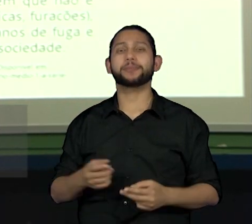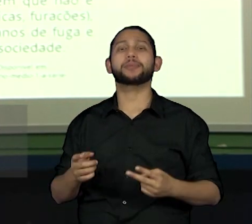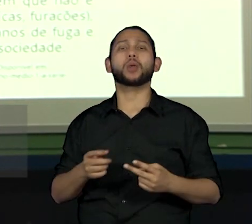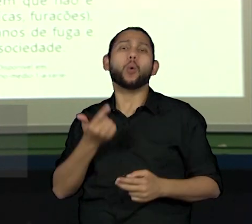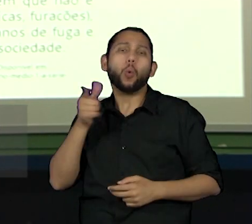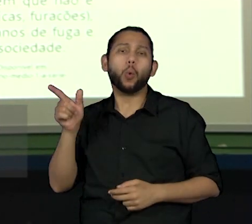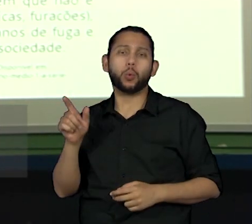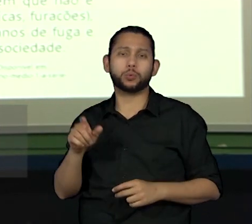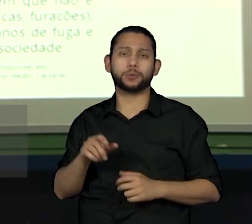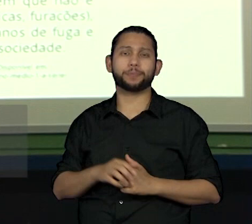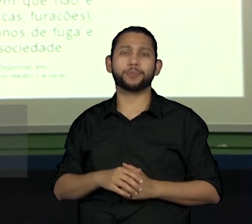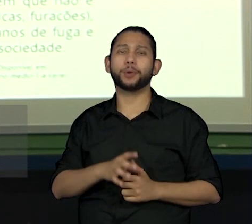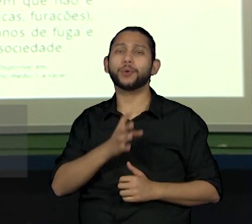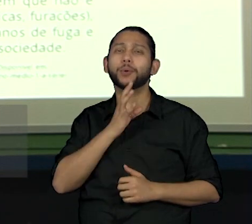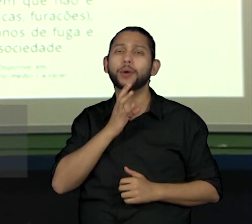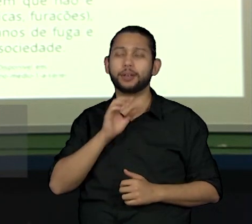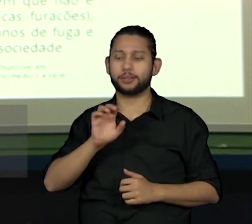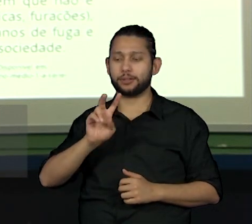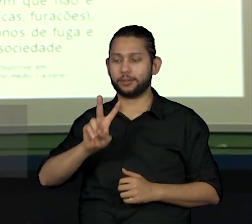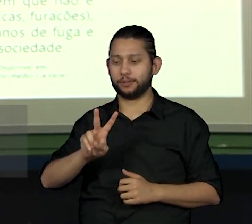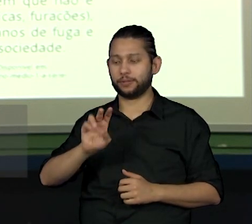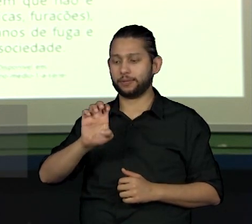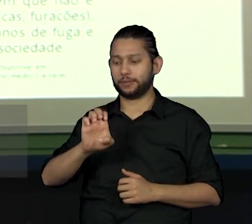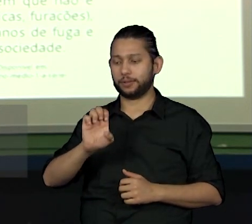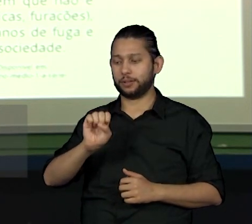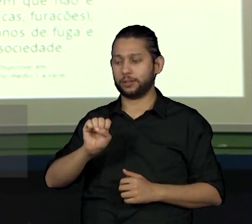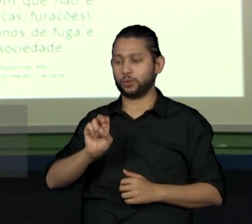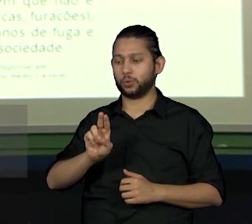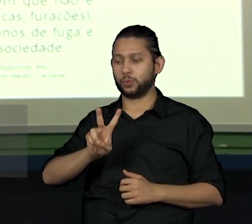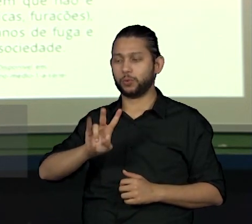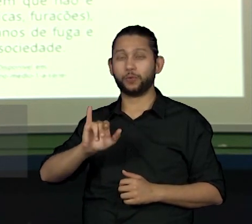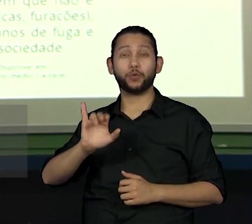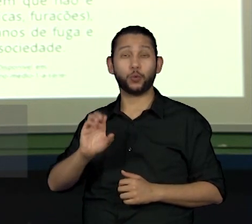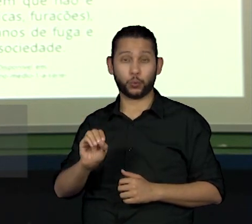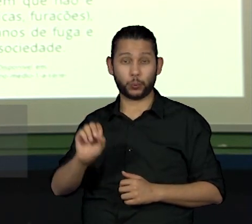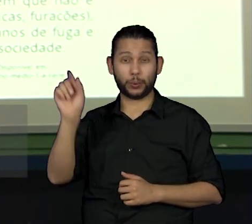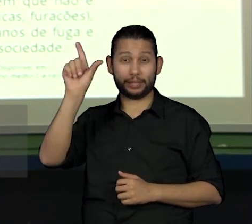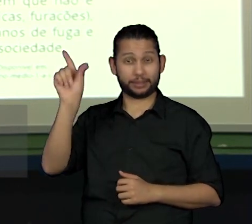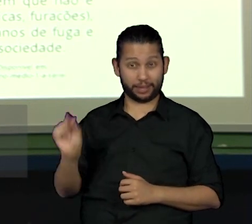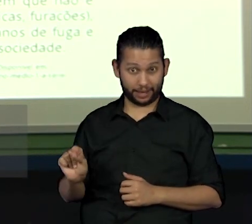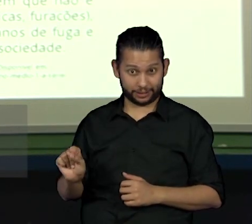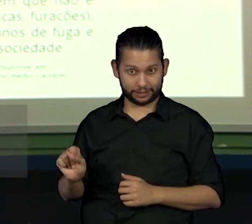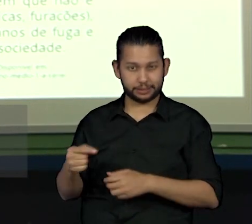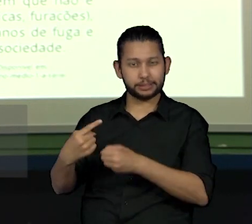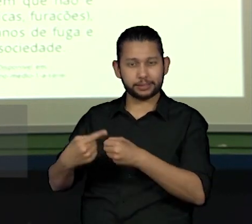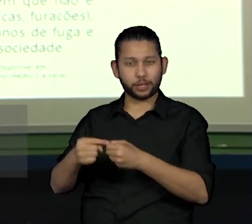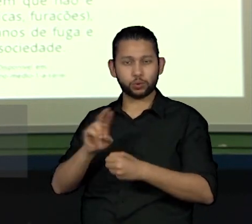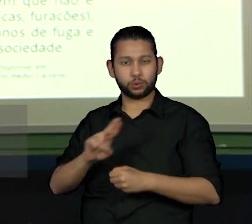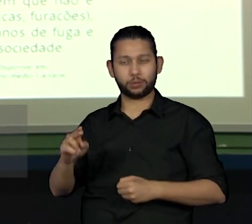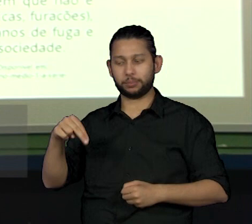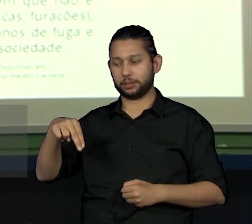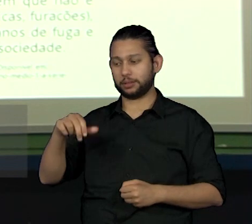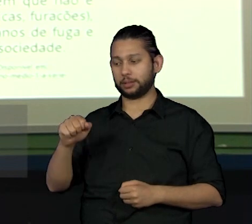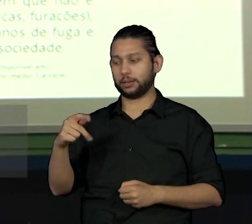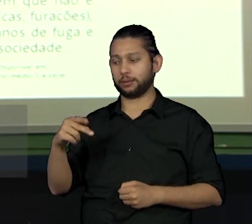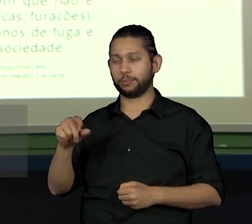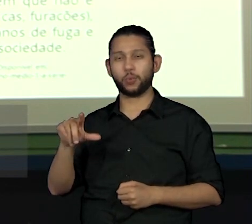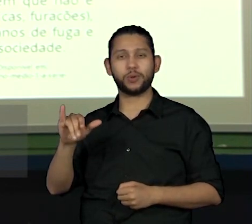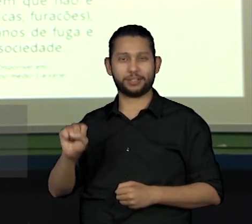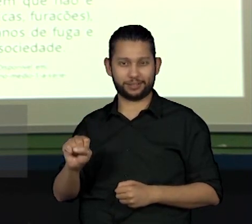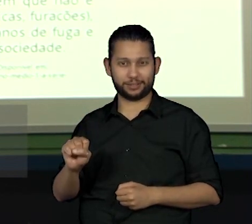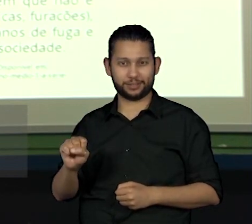passivo, o vulcão Vesúvio, na Itália, na cidade de Nápoles. Existem 3 milhões de